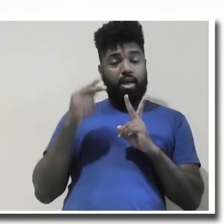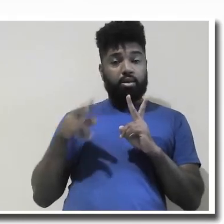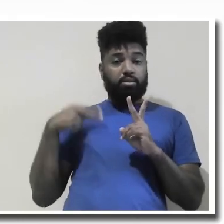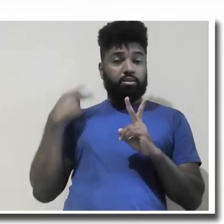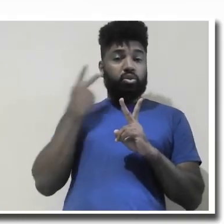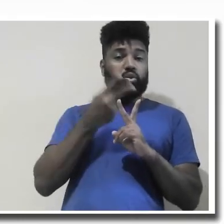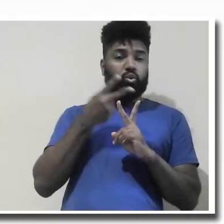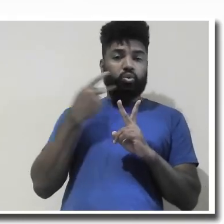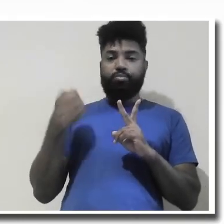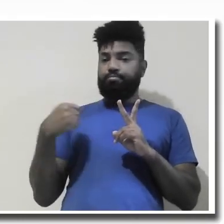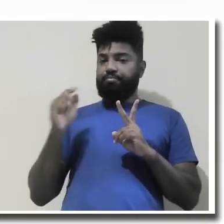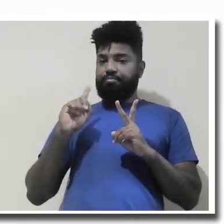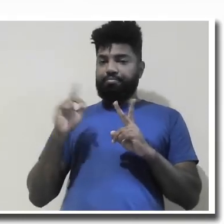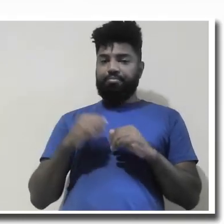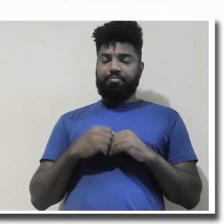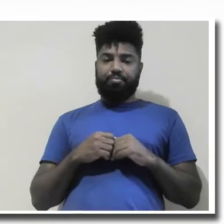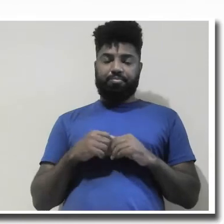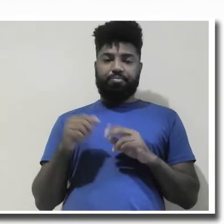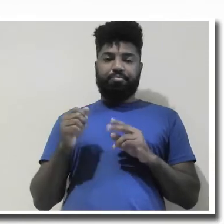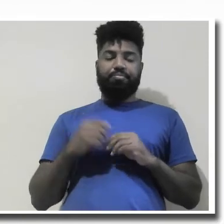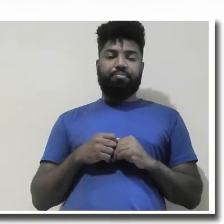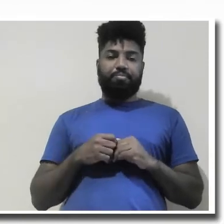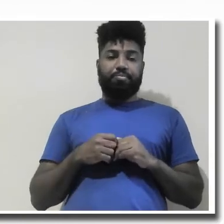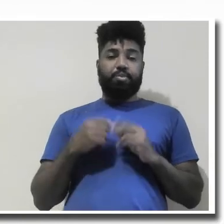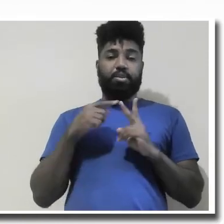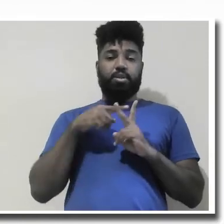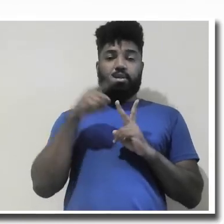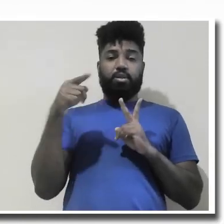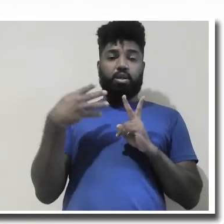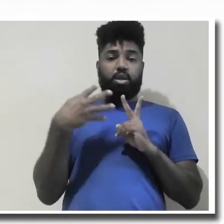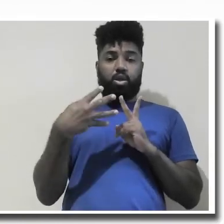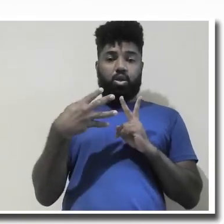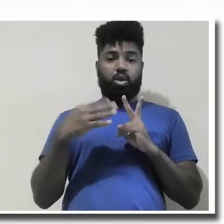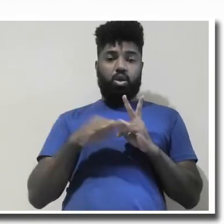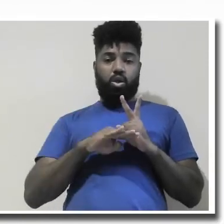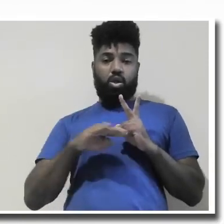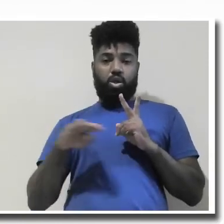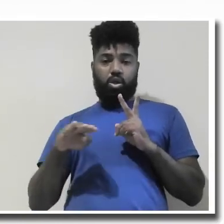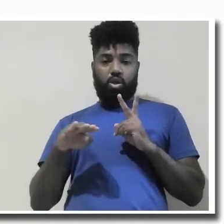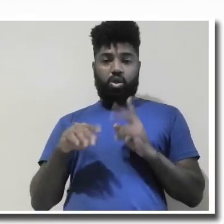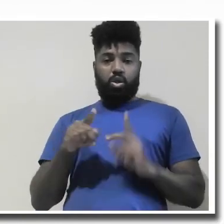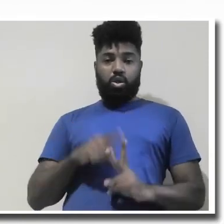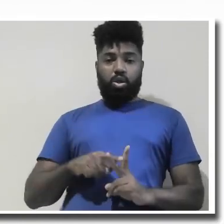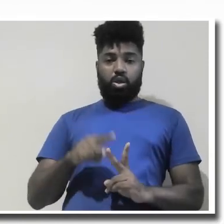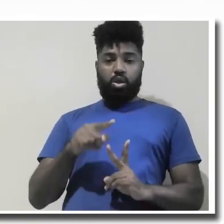aqui, de 4 dividido pela raiz quadrada